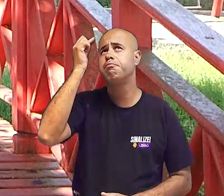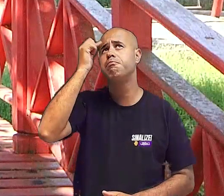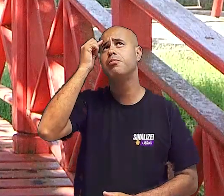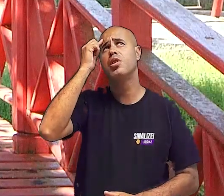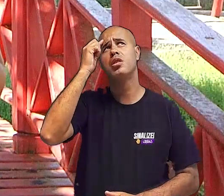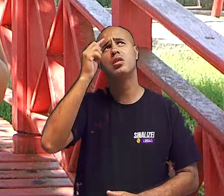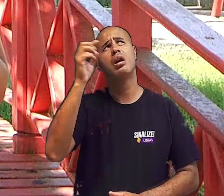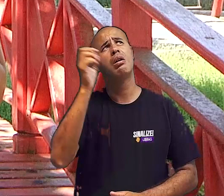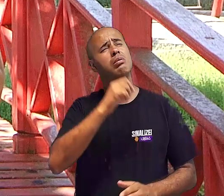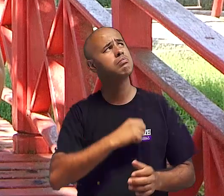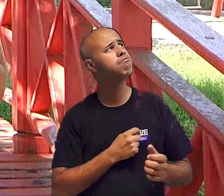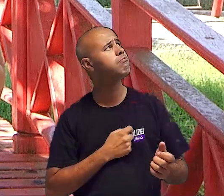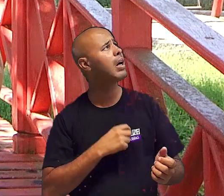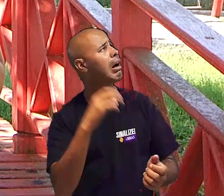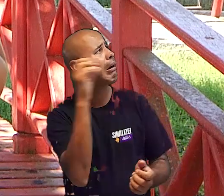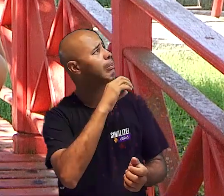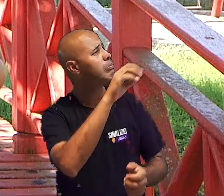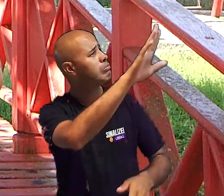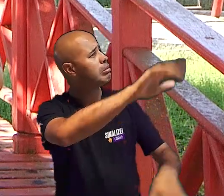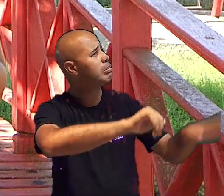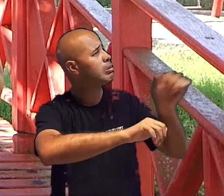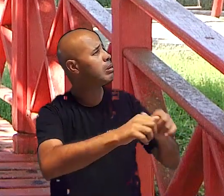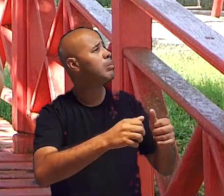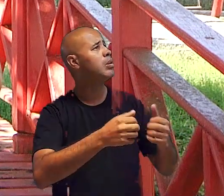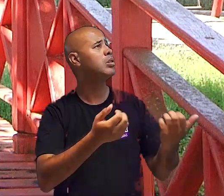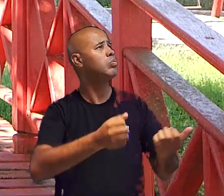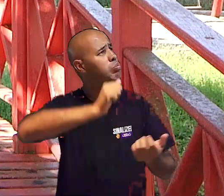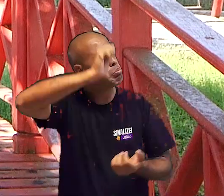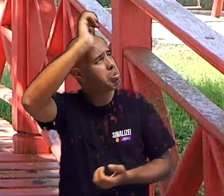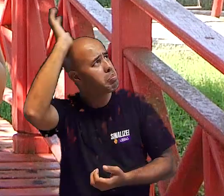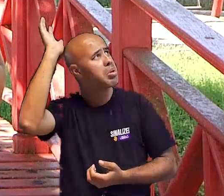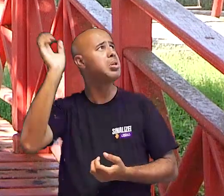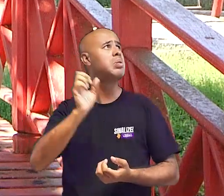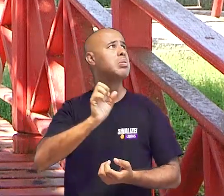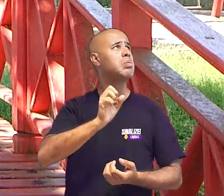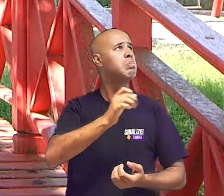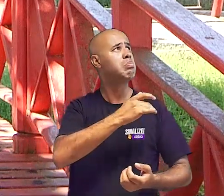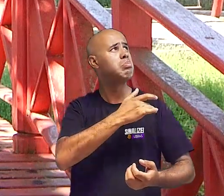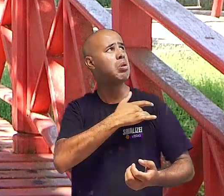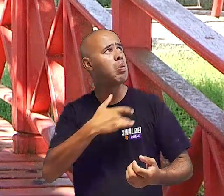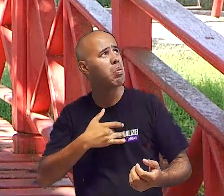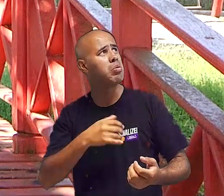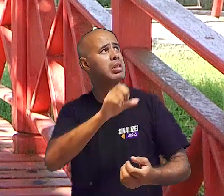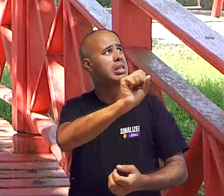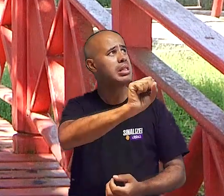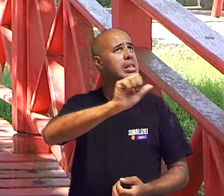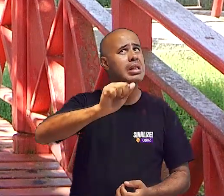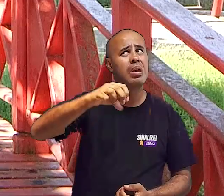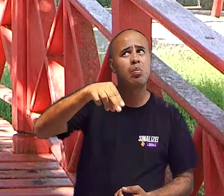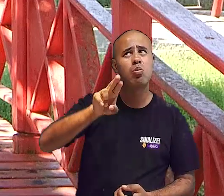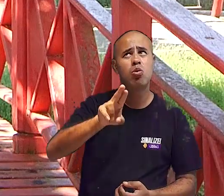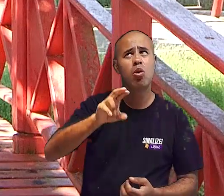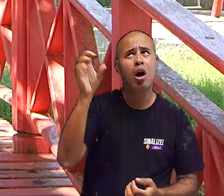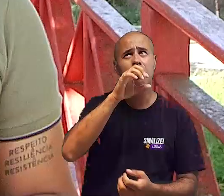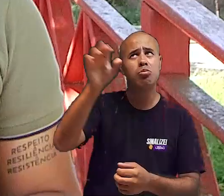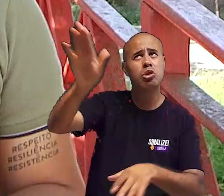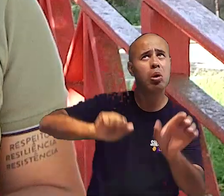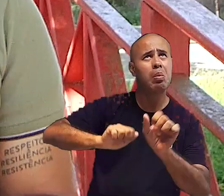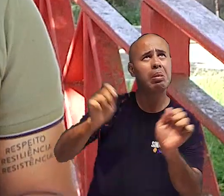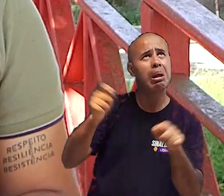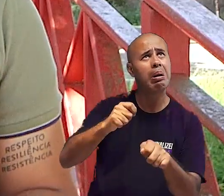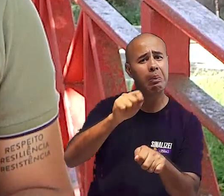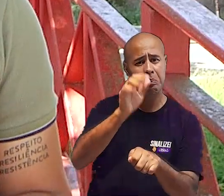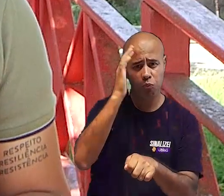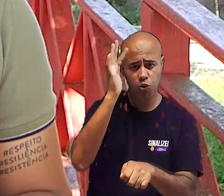Você já pensou em alguma maneira mais fácil e prática para chamar os serviços de emergência no nosso município